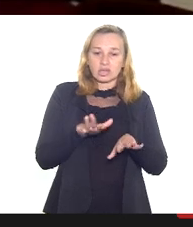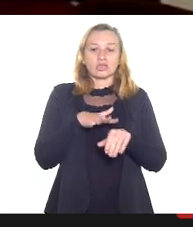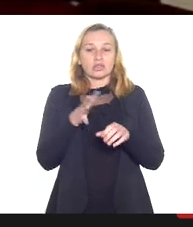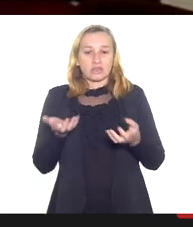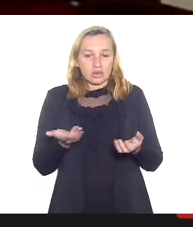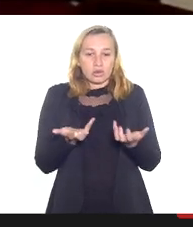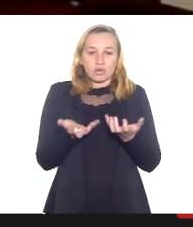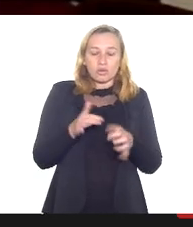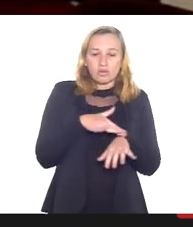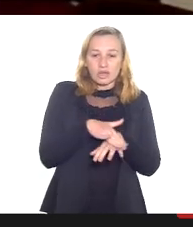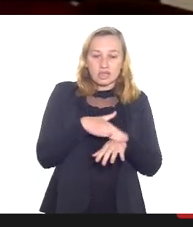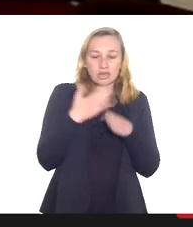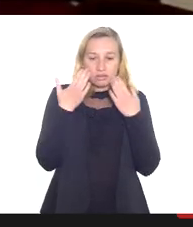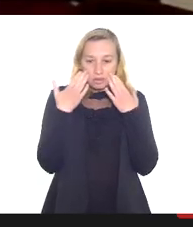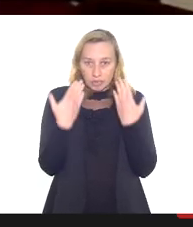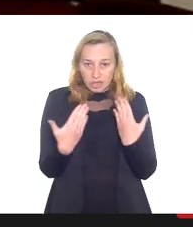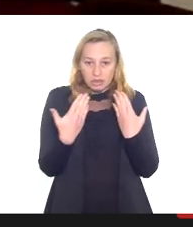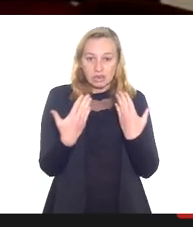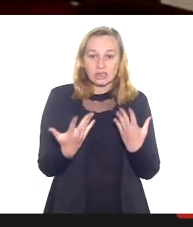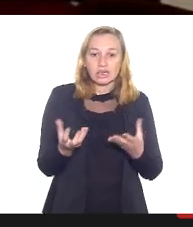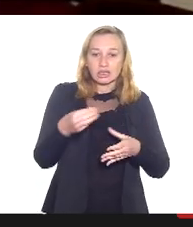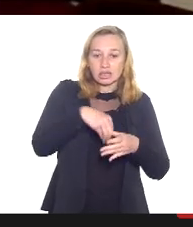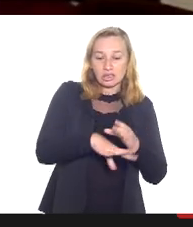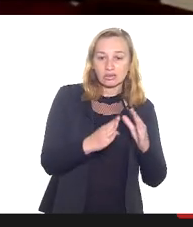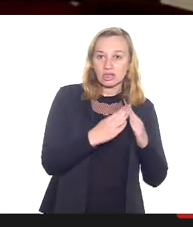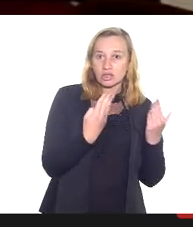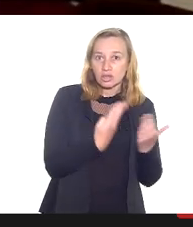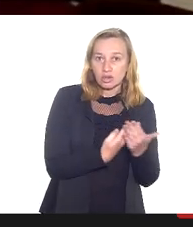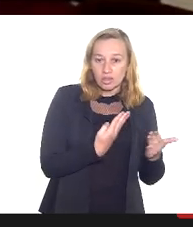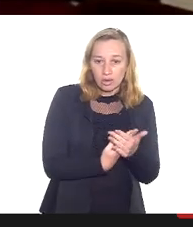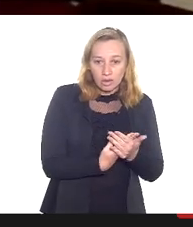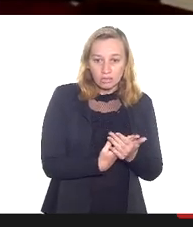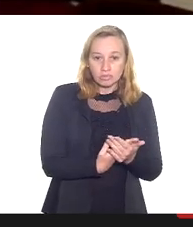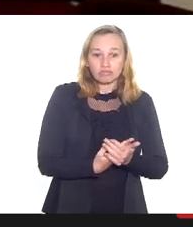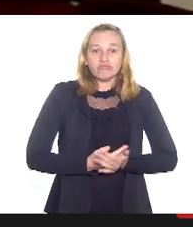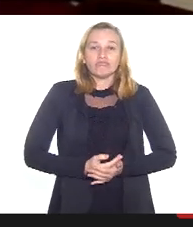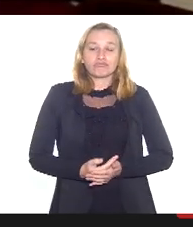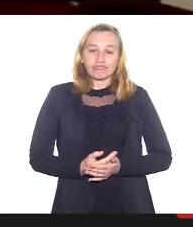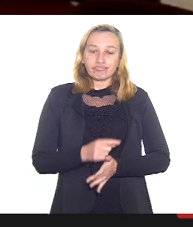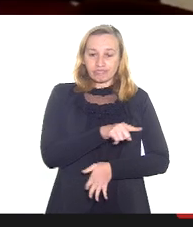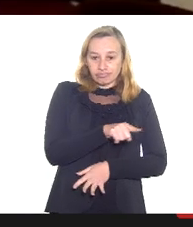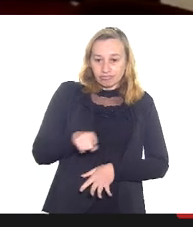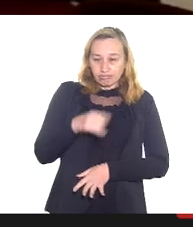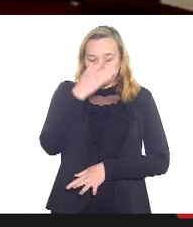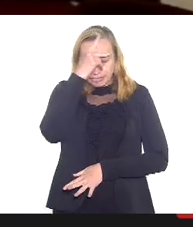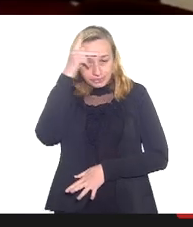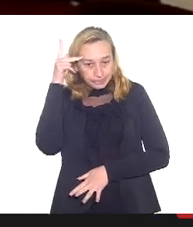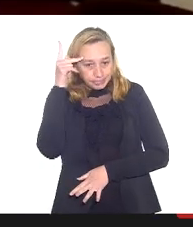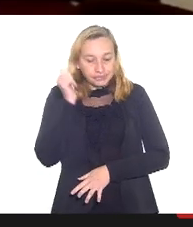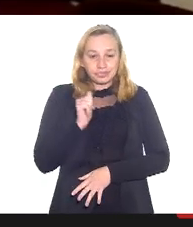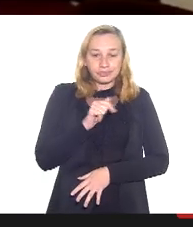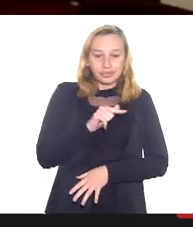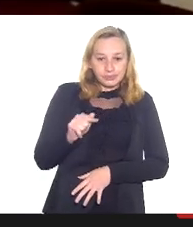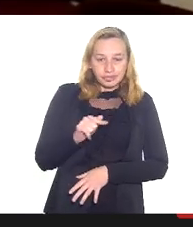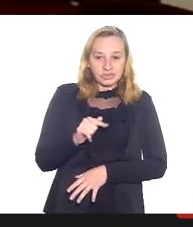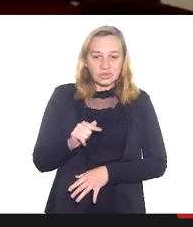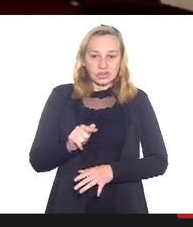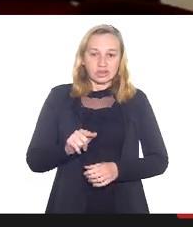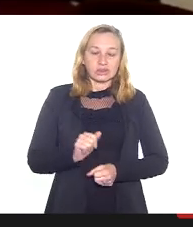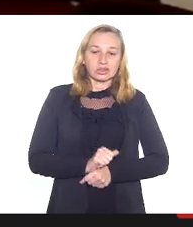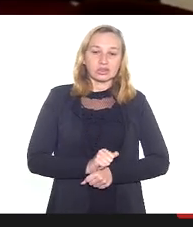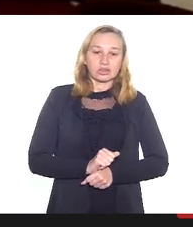essa representatividade dentro da unidade. Em algumas unidades, até essas pessoas, né, esses participantes, eles foram